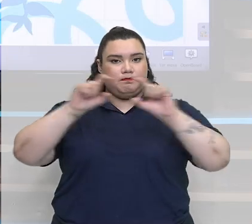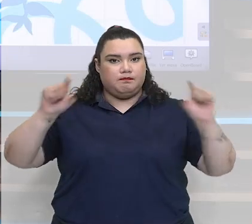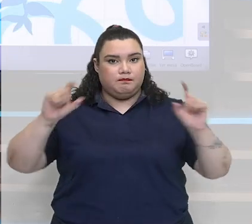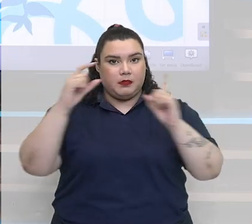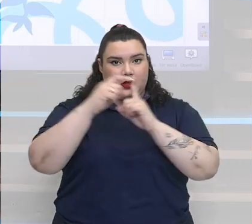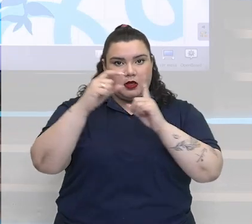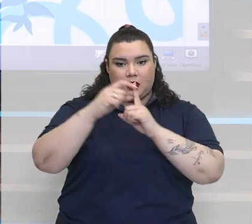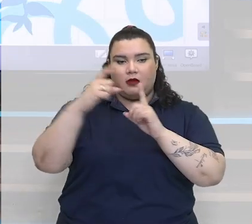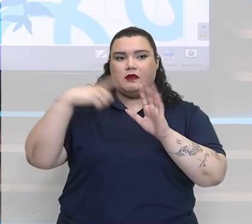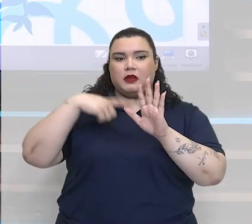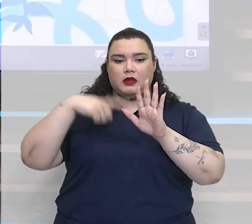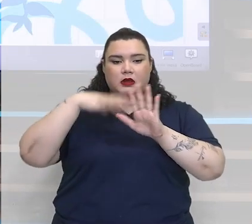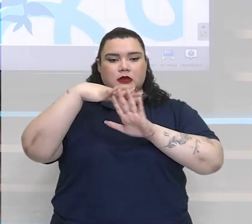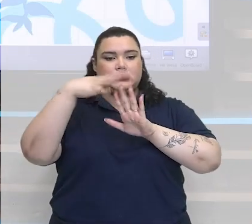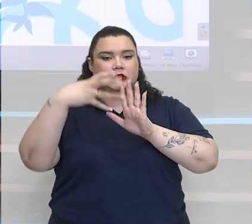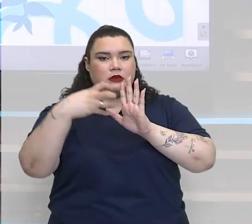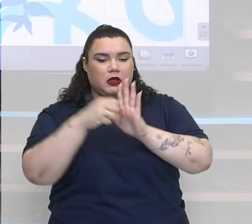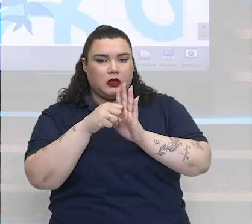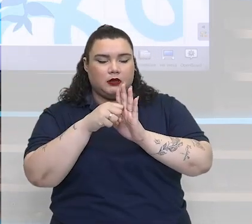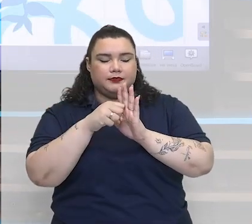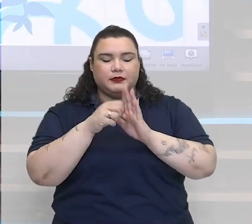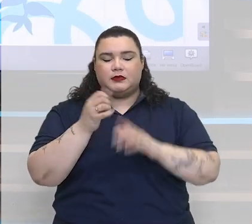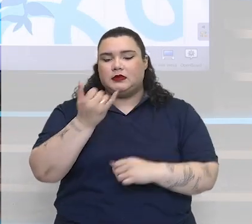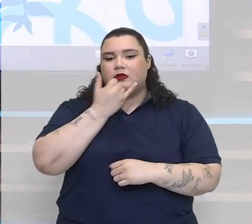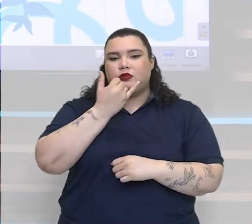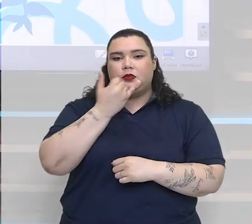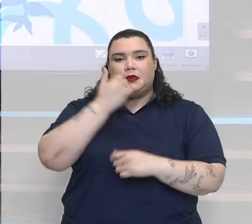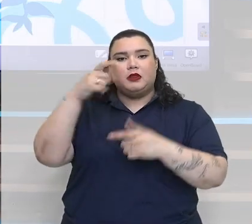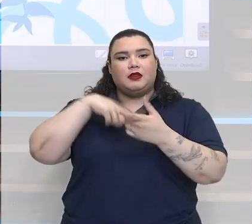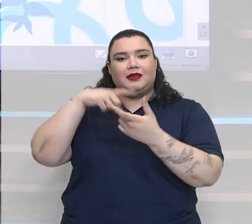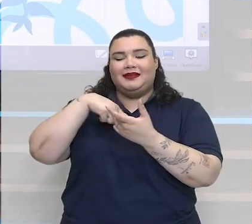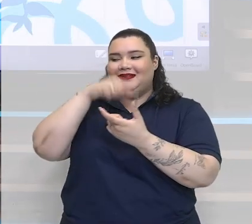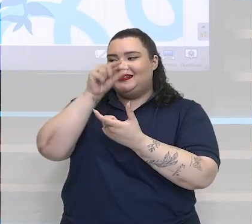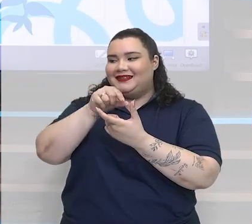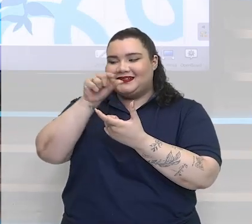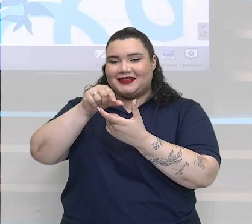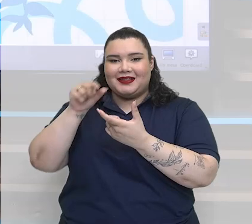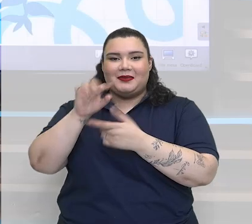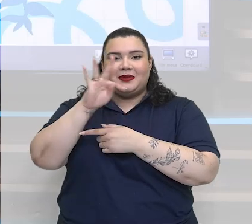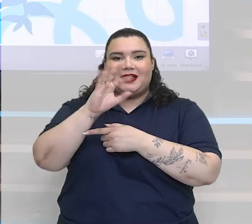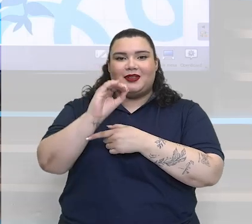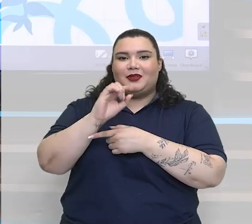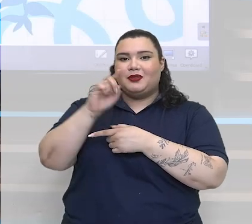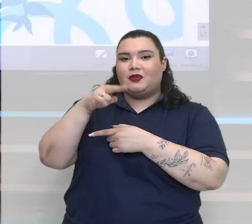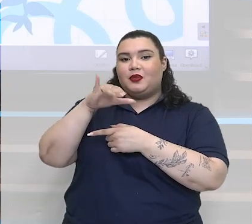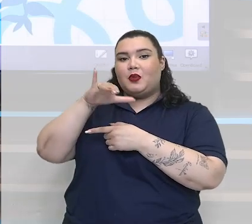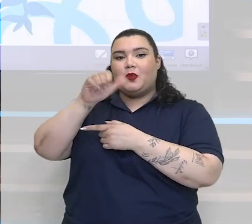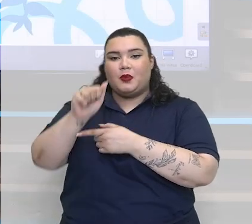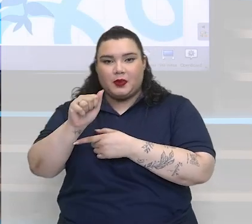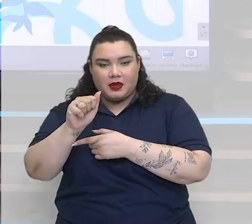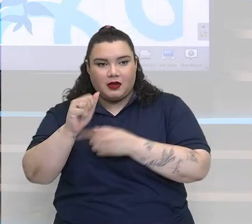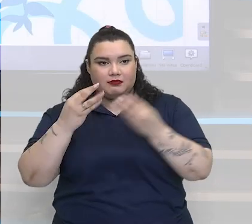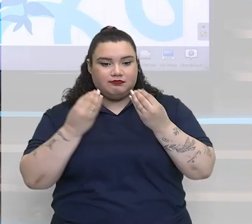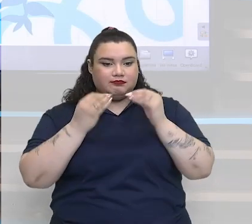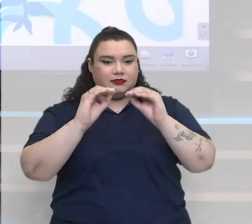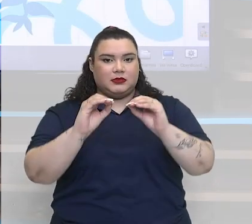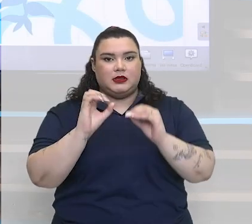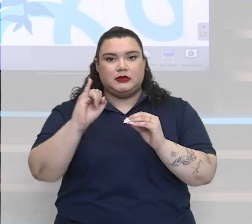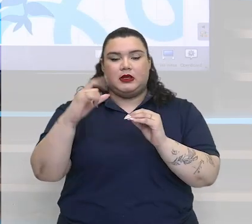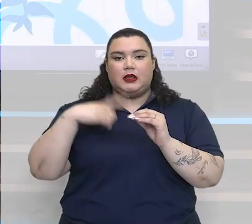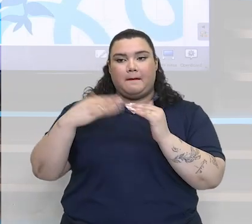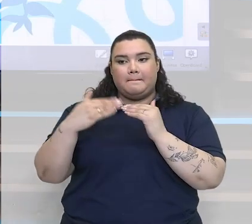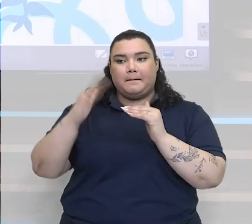portuguesa possui uma sílaba tônica e uma sílaba átona, se ela tiver mais de